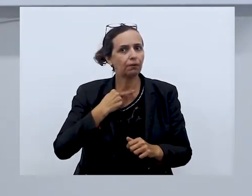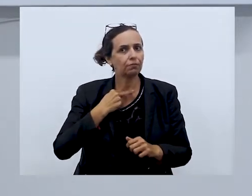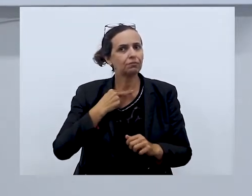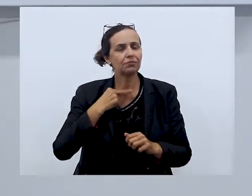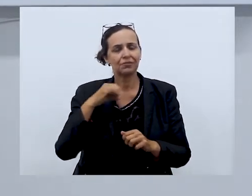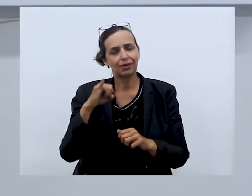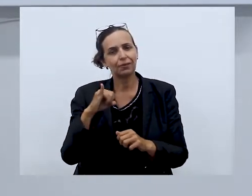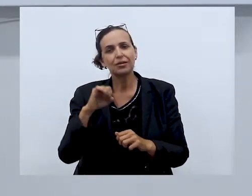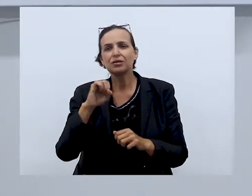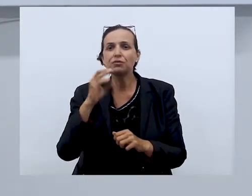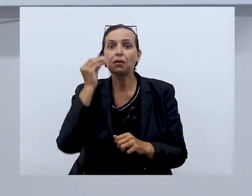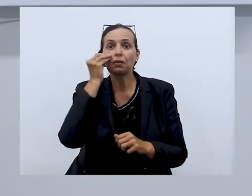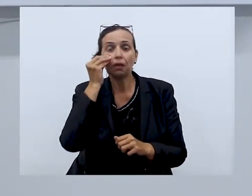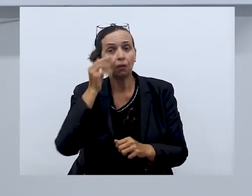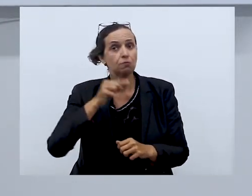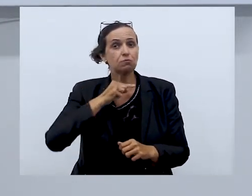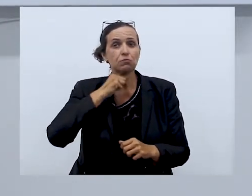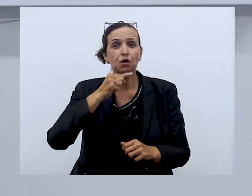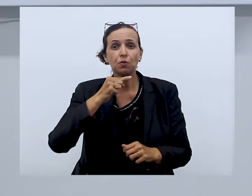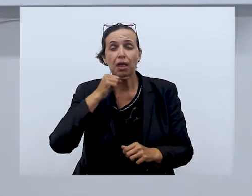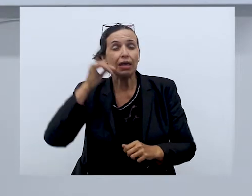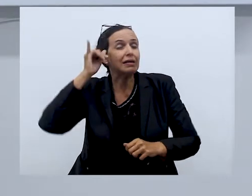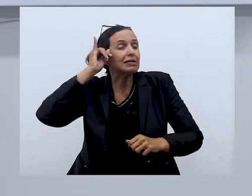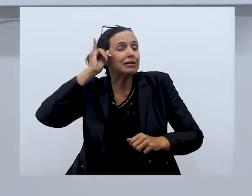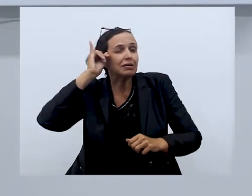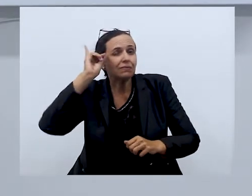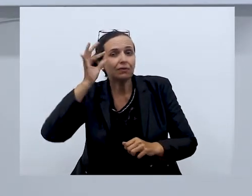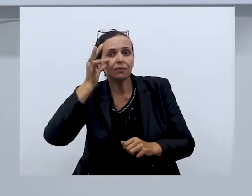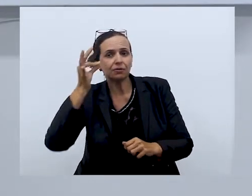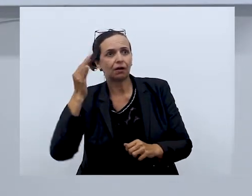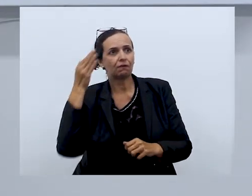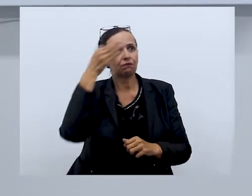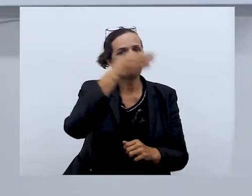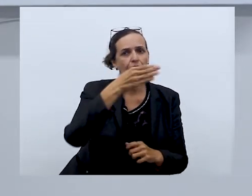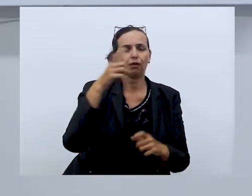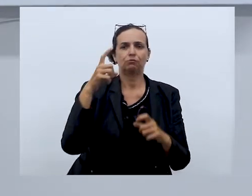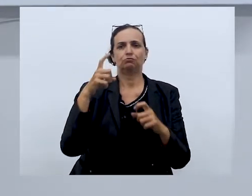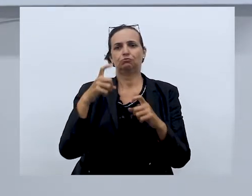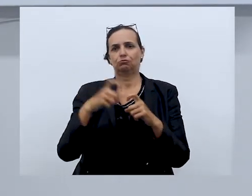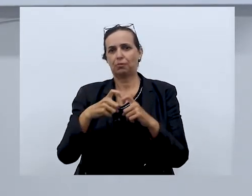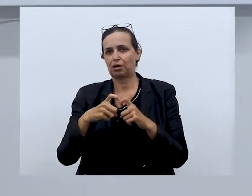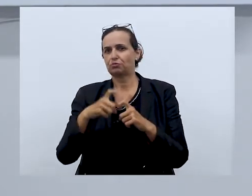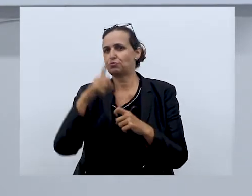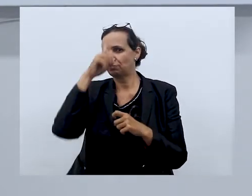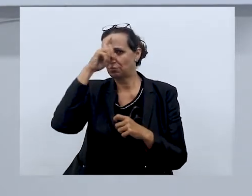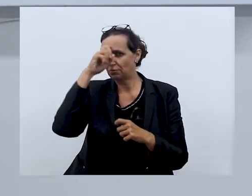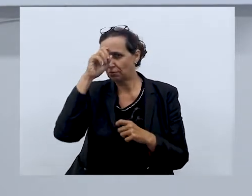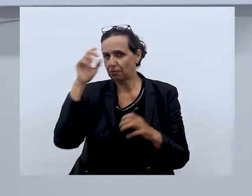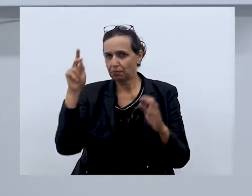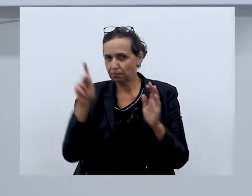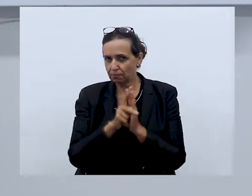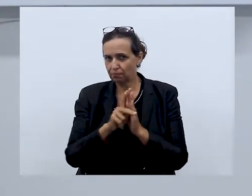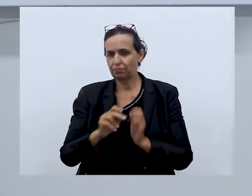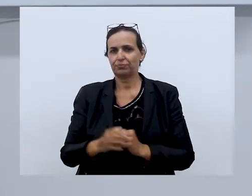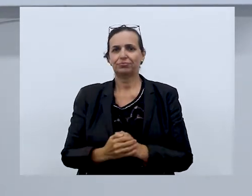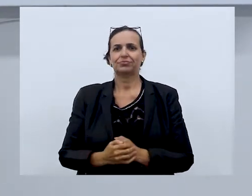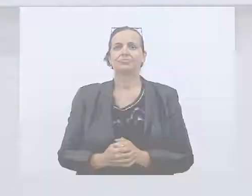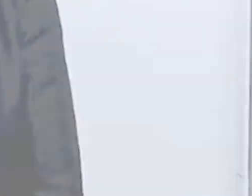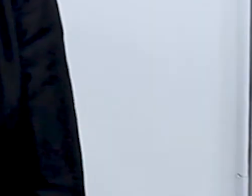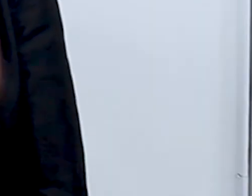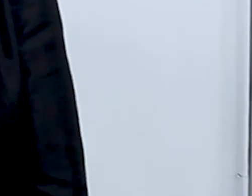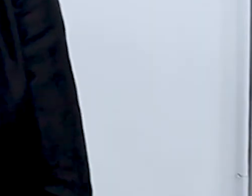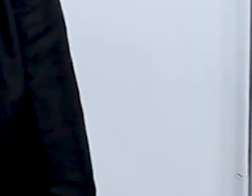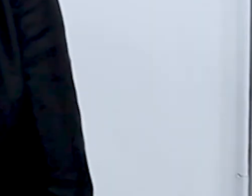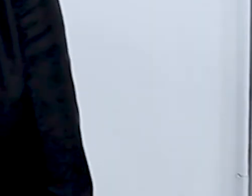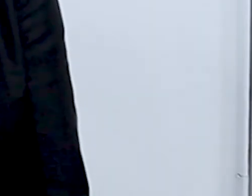consiga na primeira tentativa, não tente novamente e procure um hospital mais próximo com um médico especialista, um